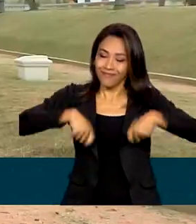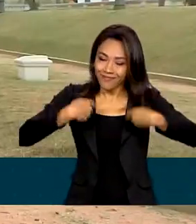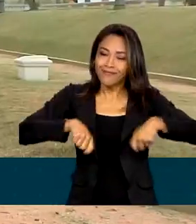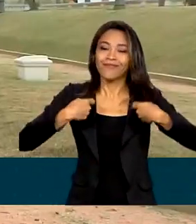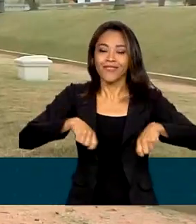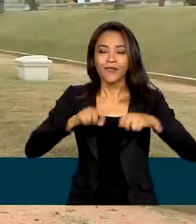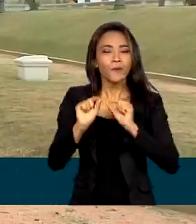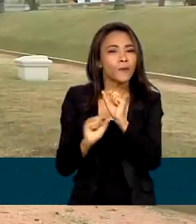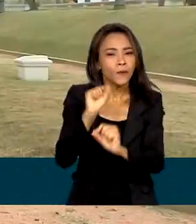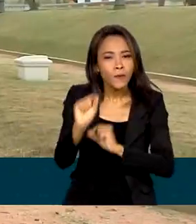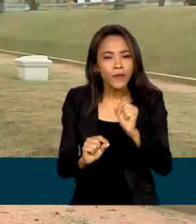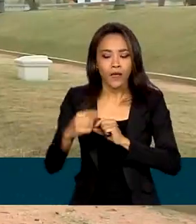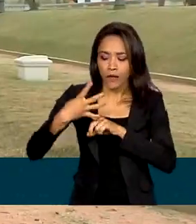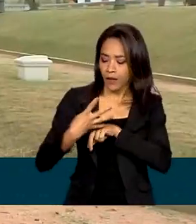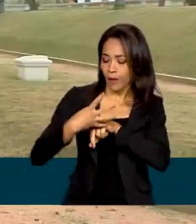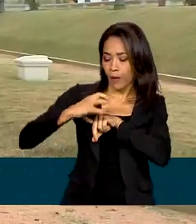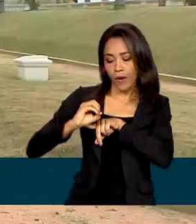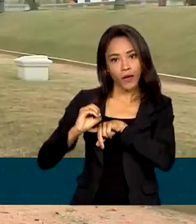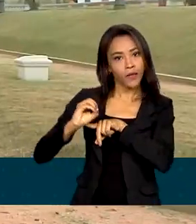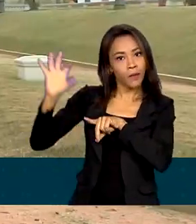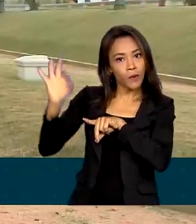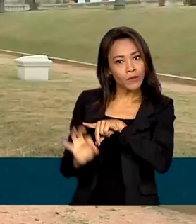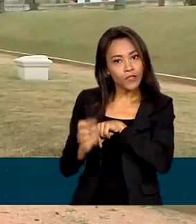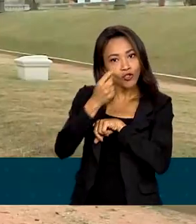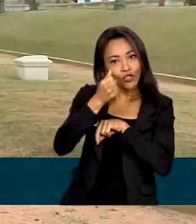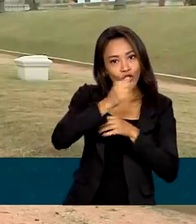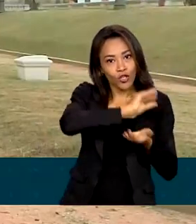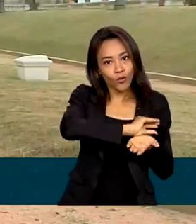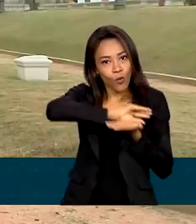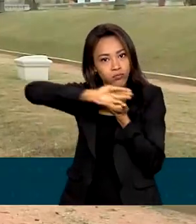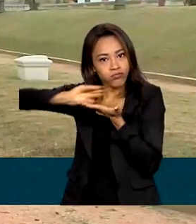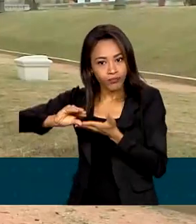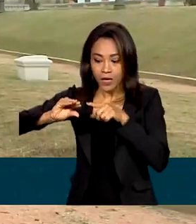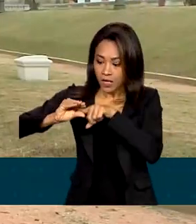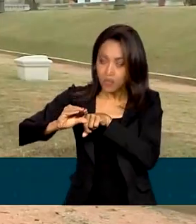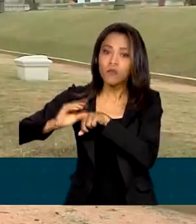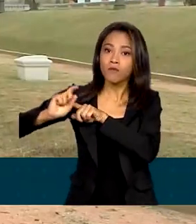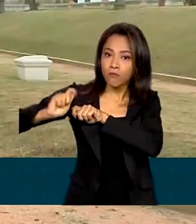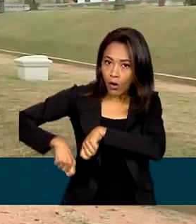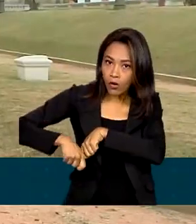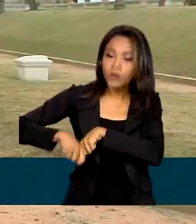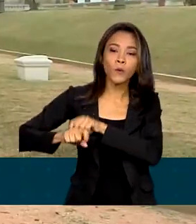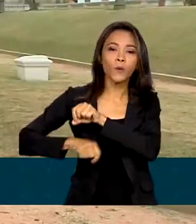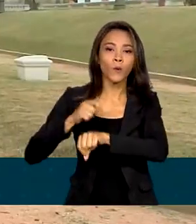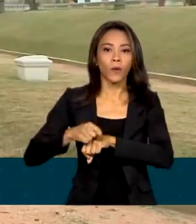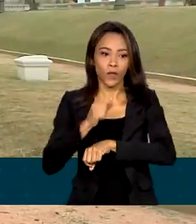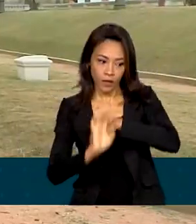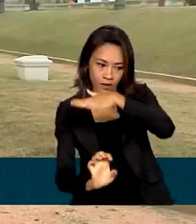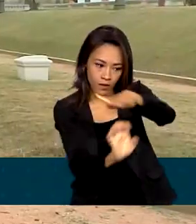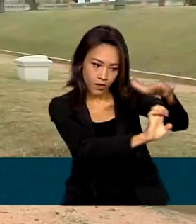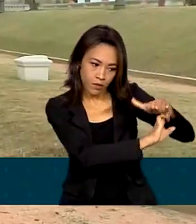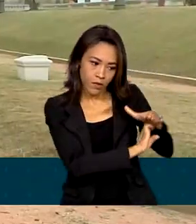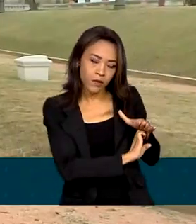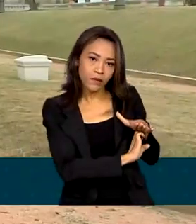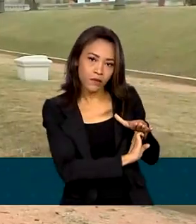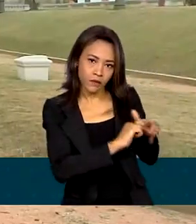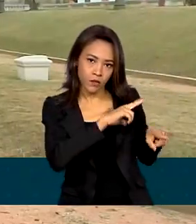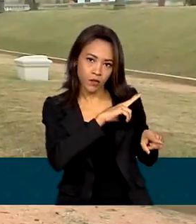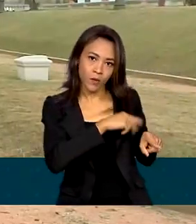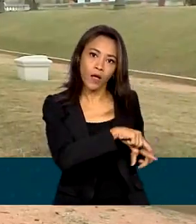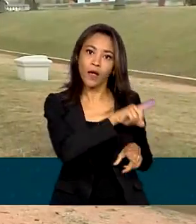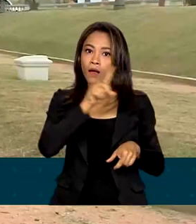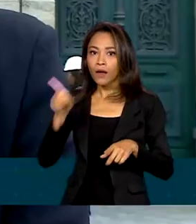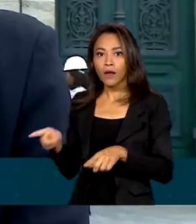se obter 40% das verbas, dinheiro que poderá vir da iniciativa privada e também do